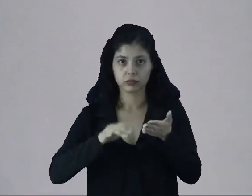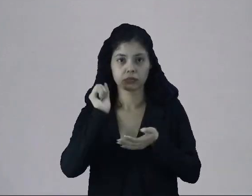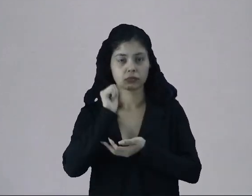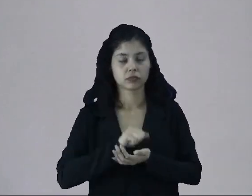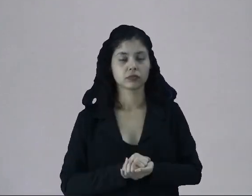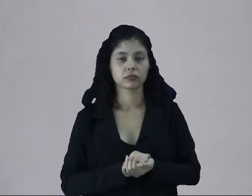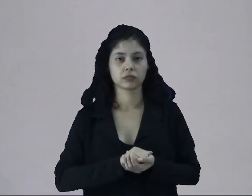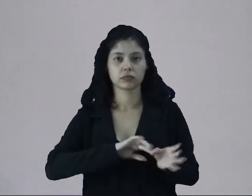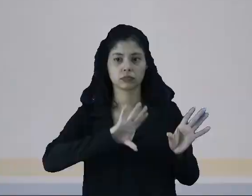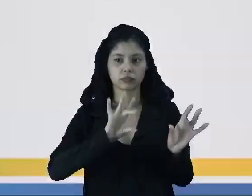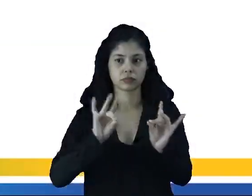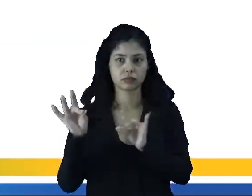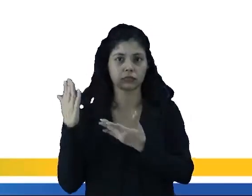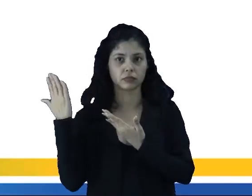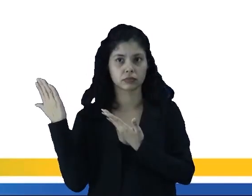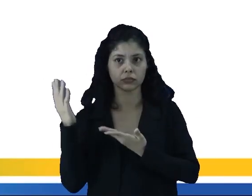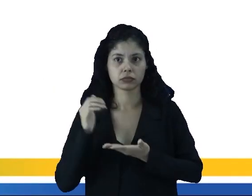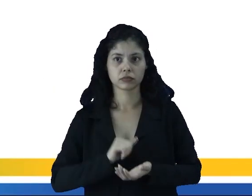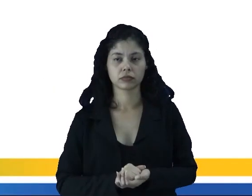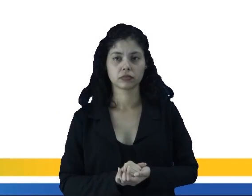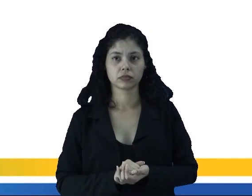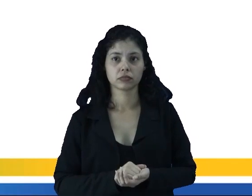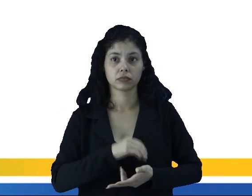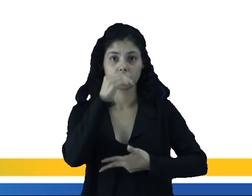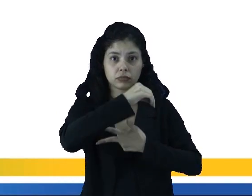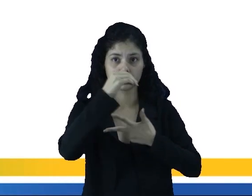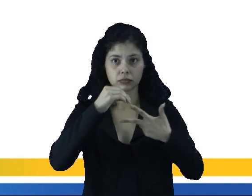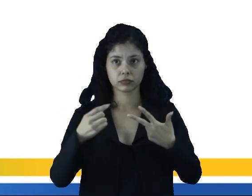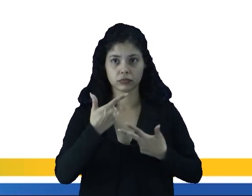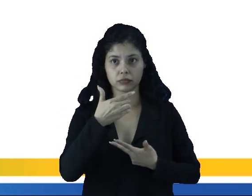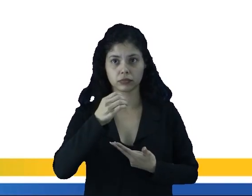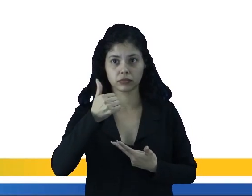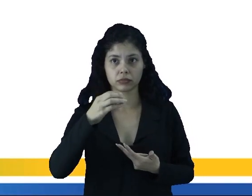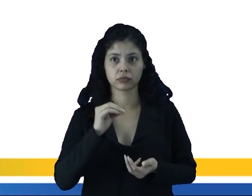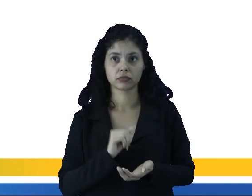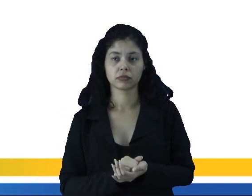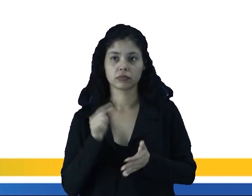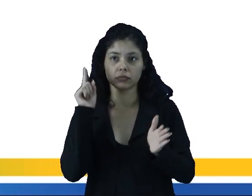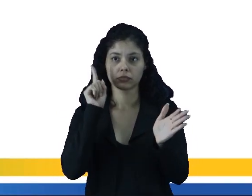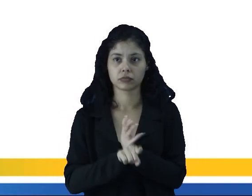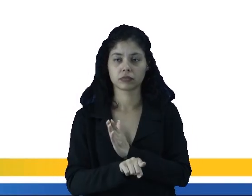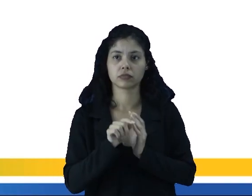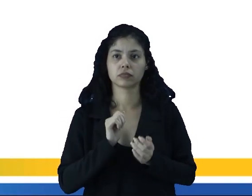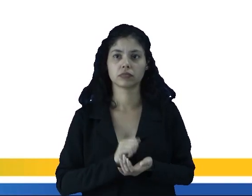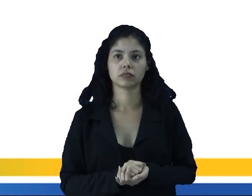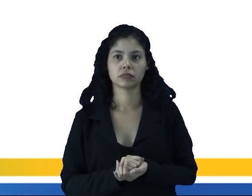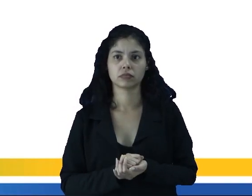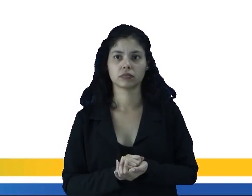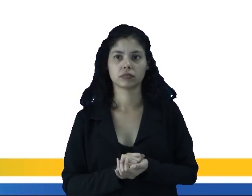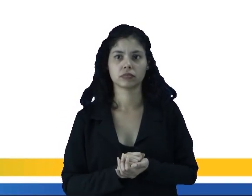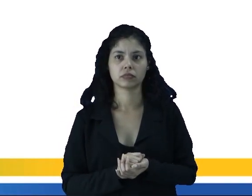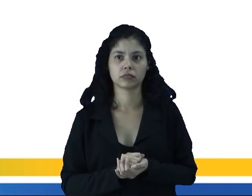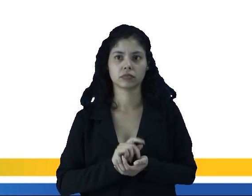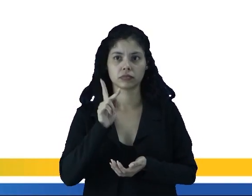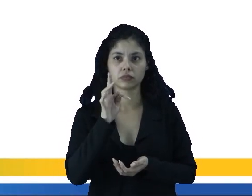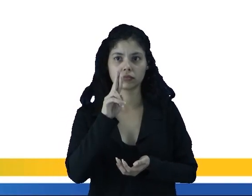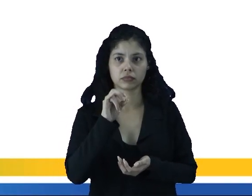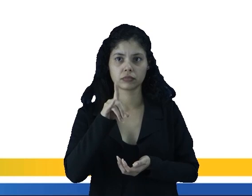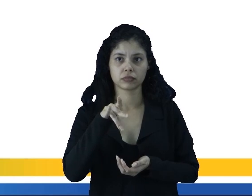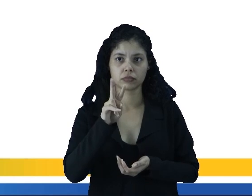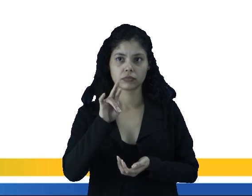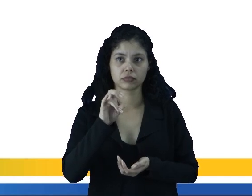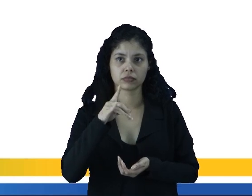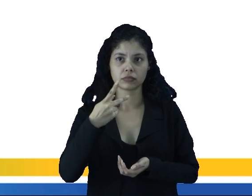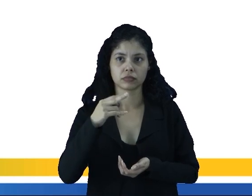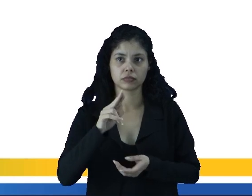exercício, vou trazer aí no quadro para vocês. Então no Enem 2019 caiu uma pergunta seguinte: O The Kidney Project